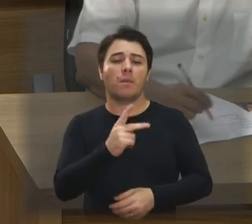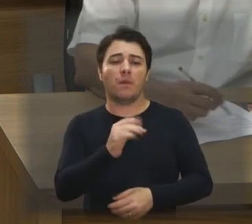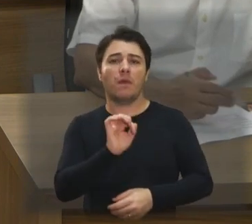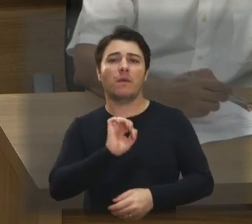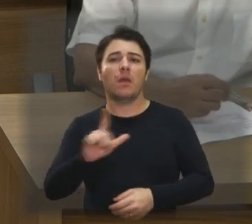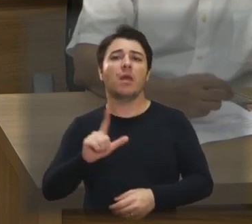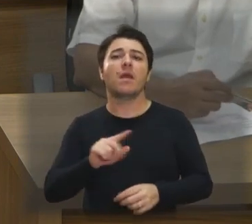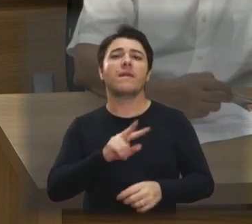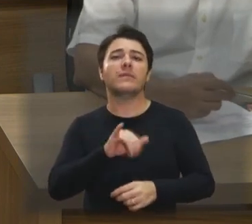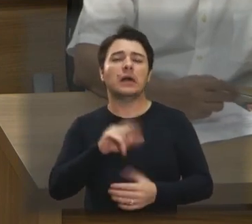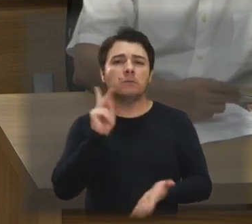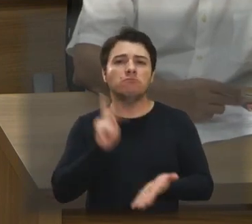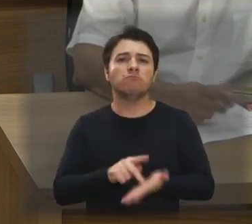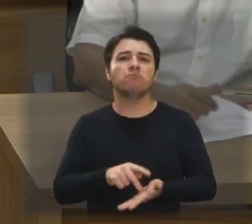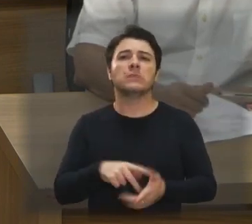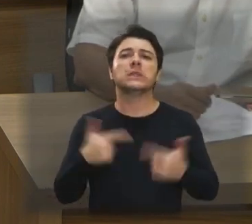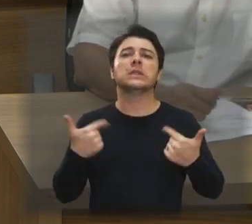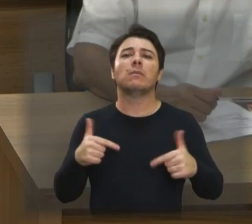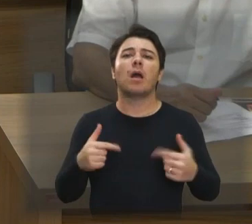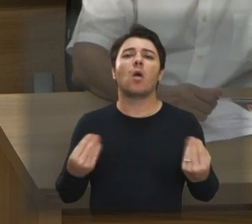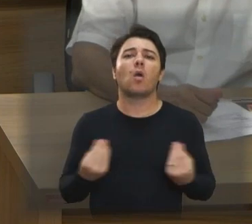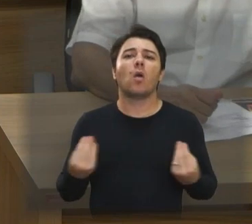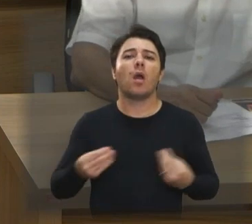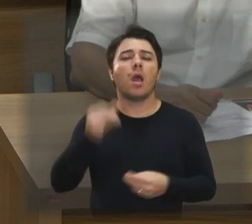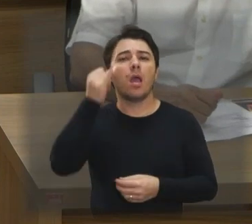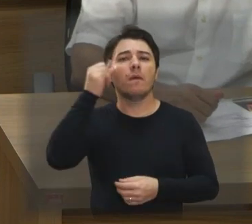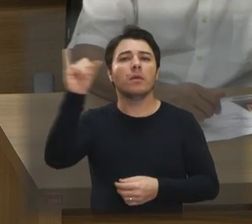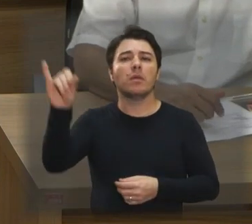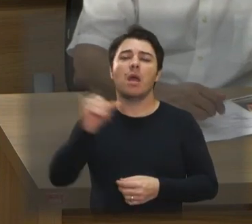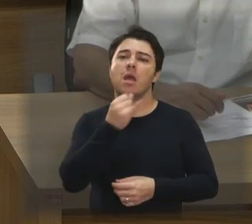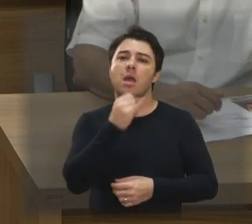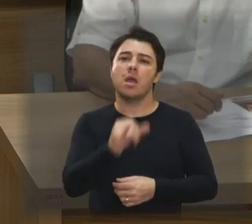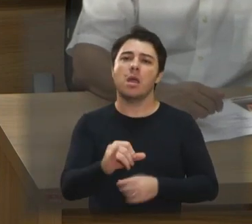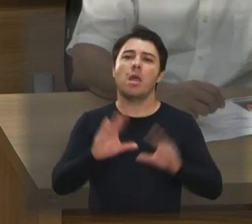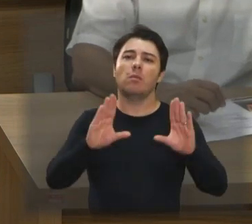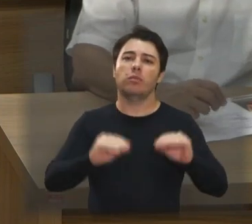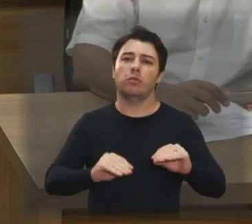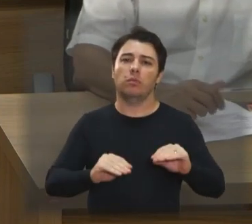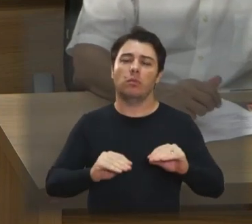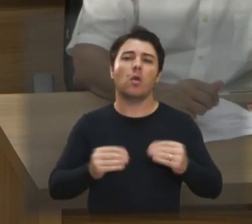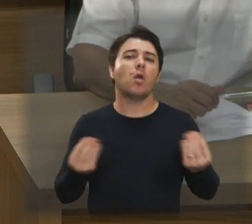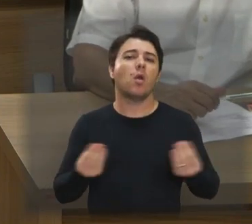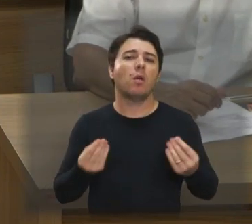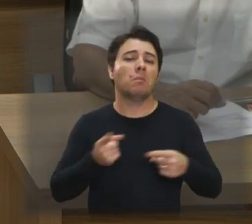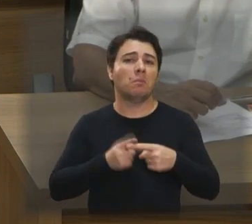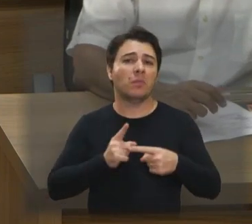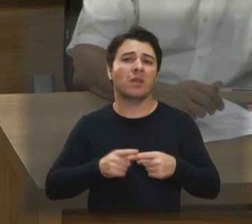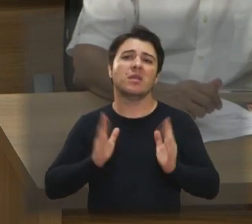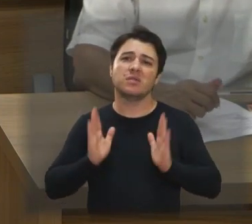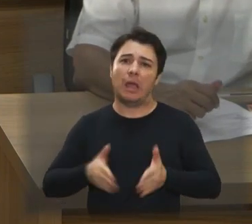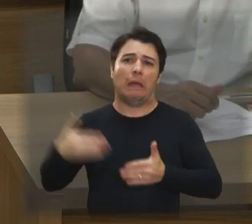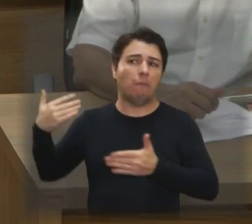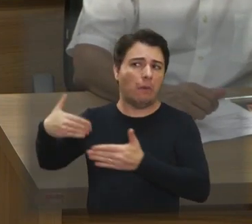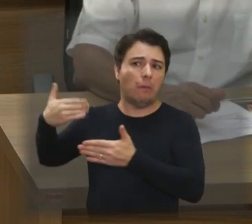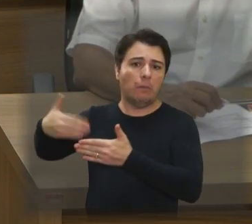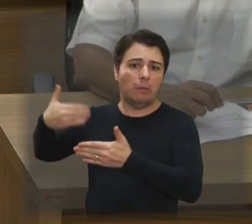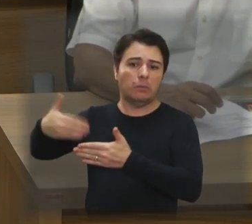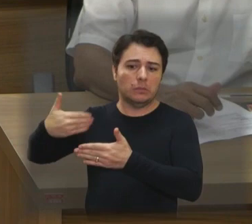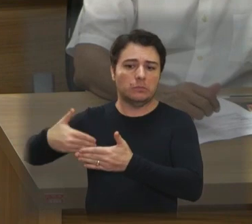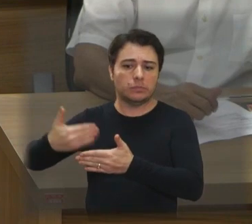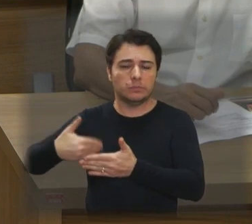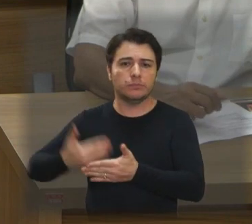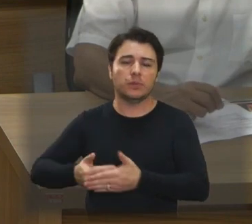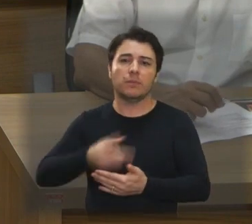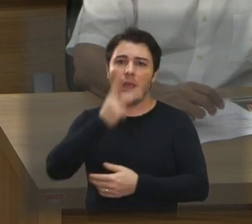a ação é efetiva na CPFL para evitar que essas quedas continuem ou que ela diminui porque a gente vai virar um escalonamento